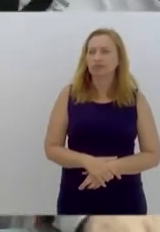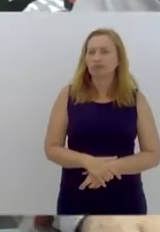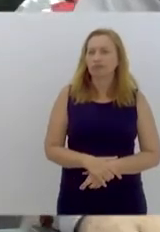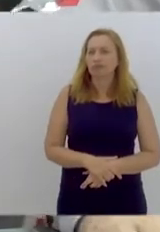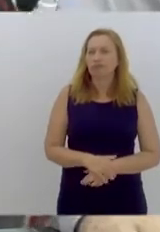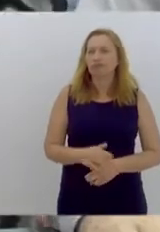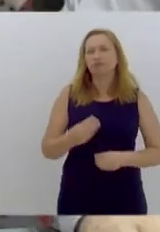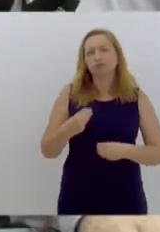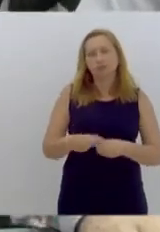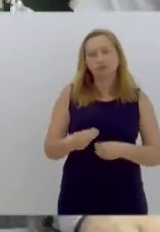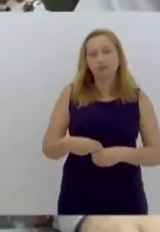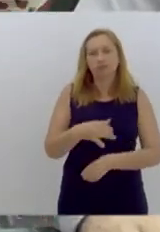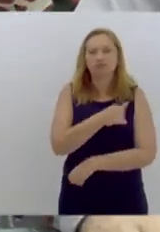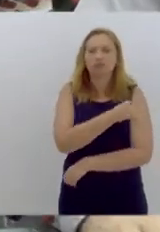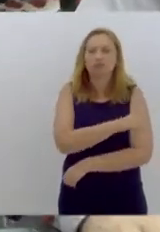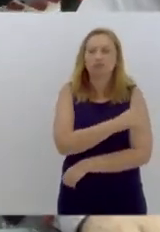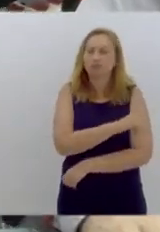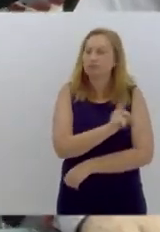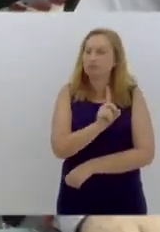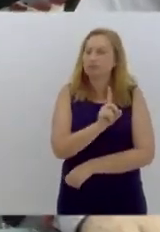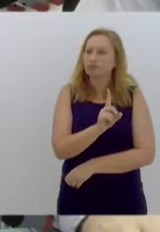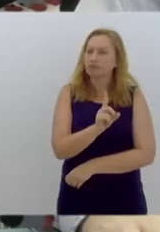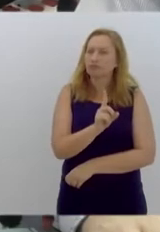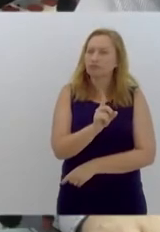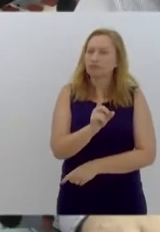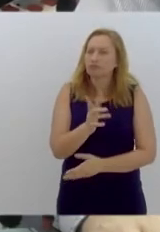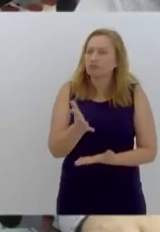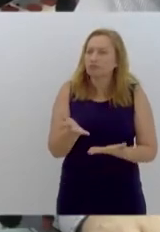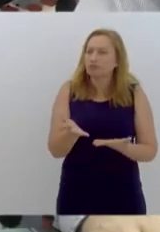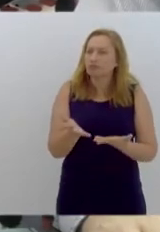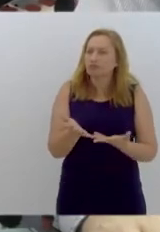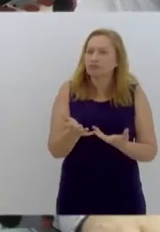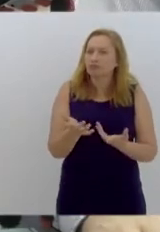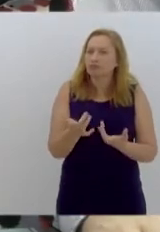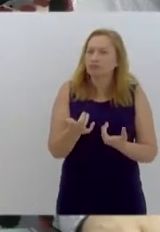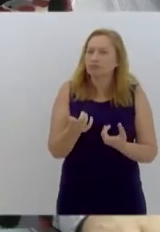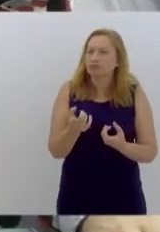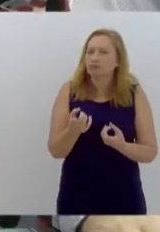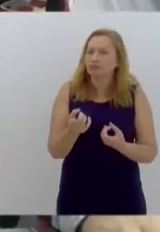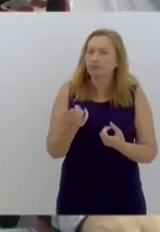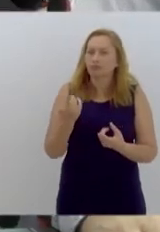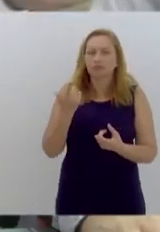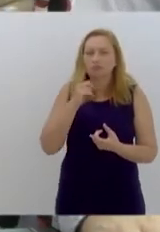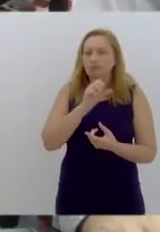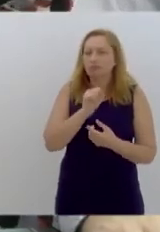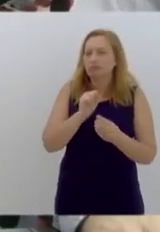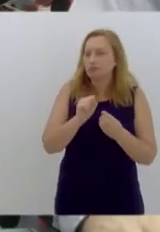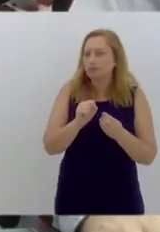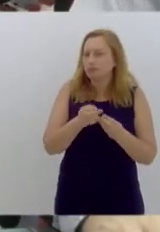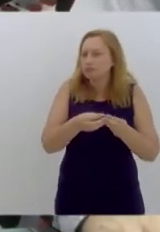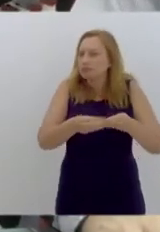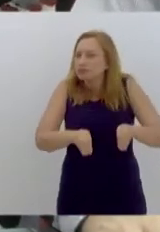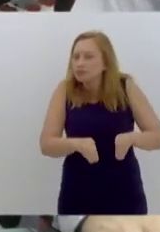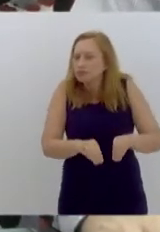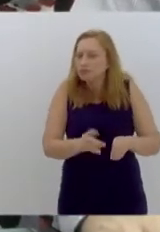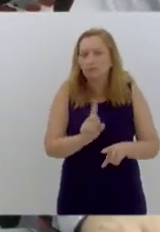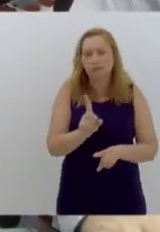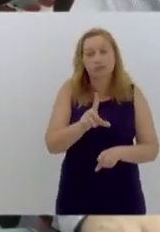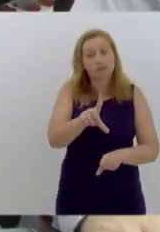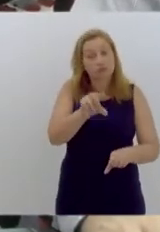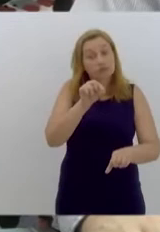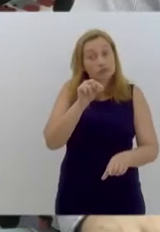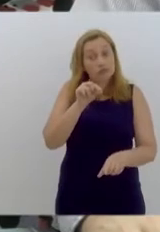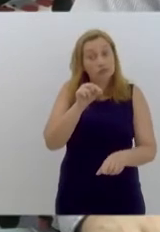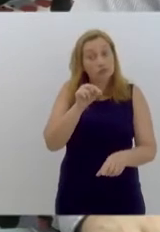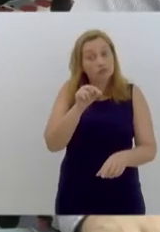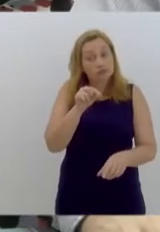do município do Rio de Janeiro, uma intenção de conseguir complicar ou fazer... Não, você tem uma decisão que ela